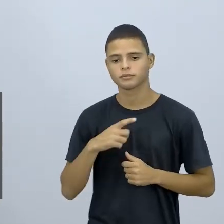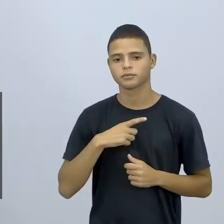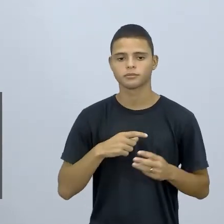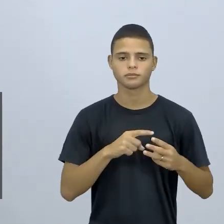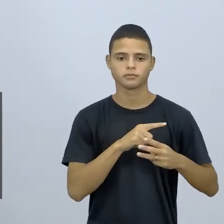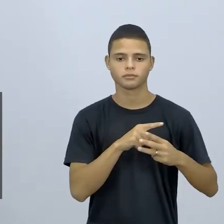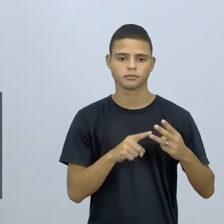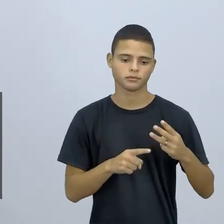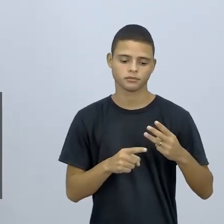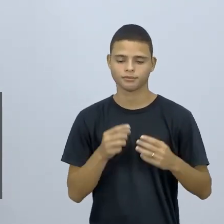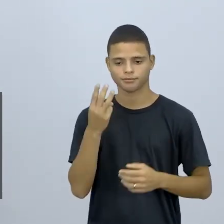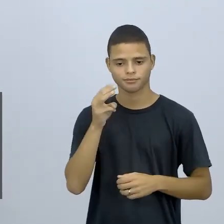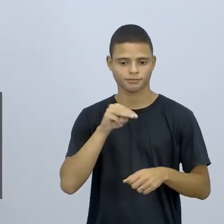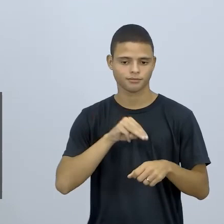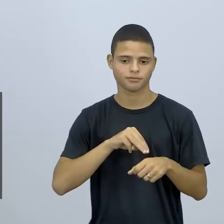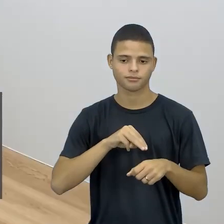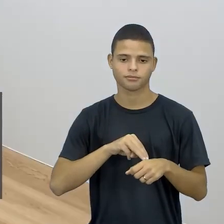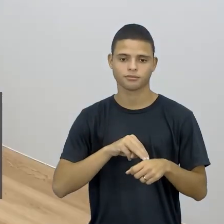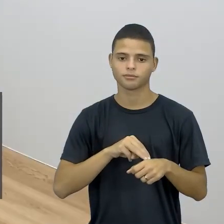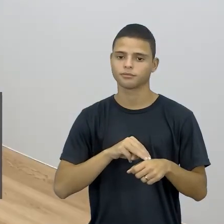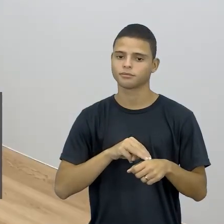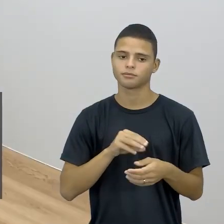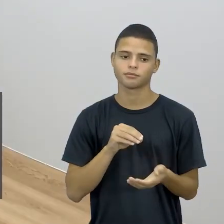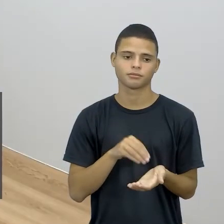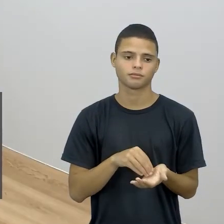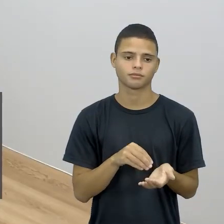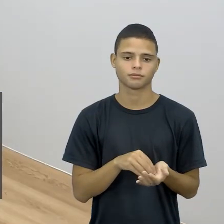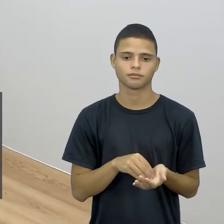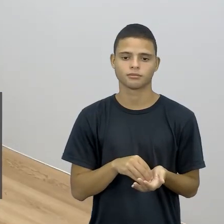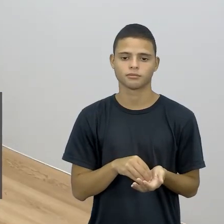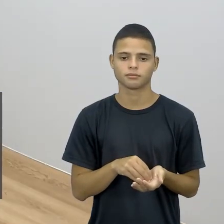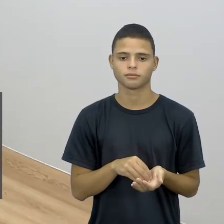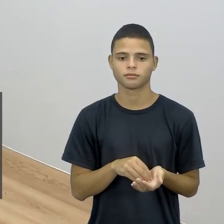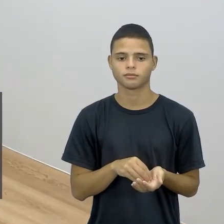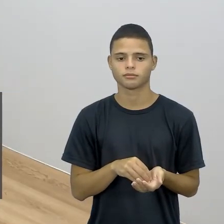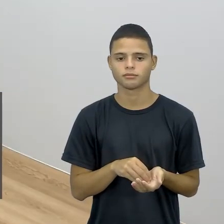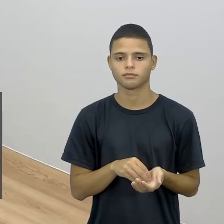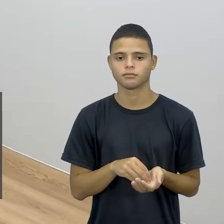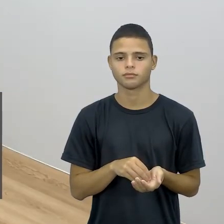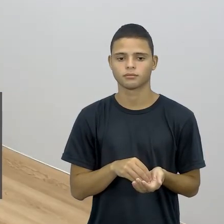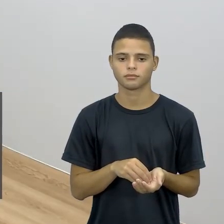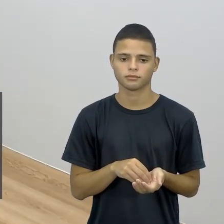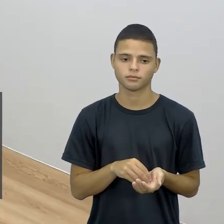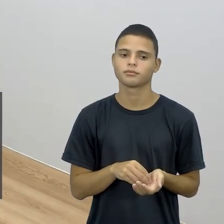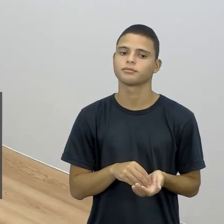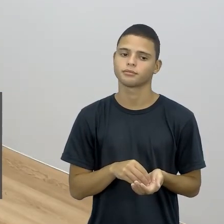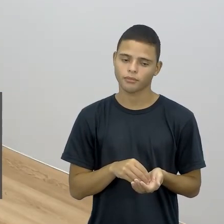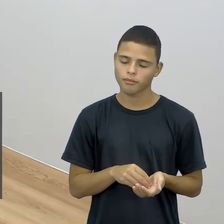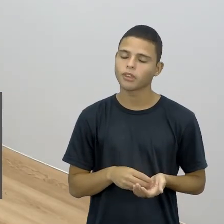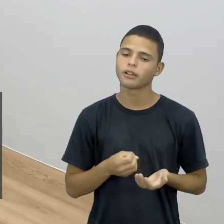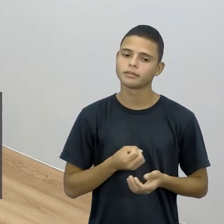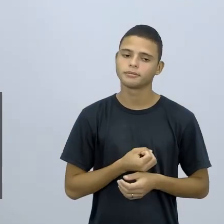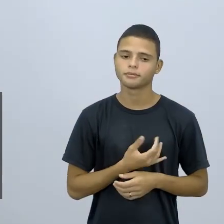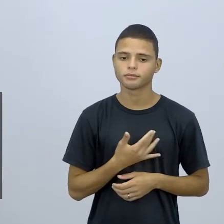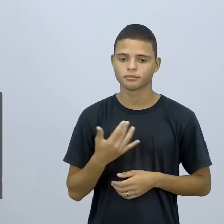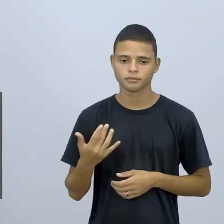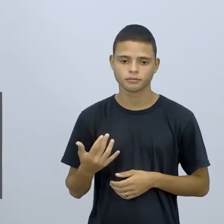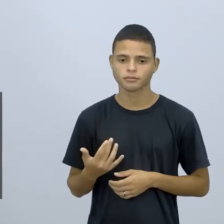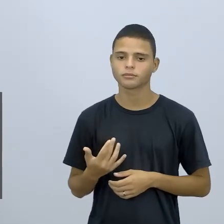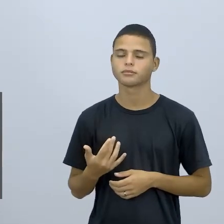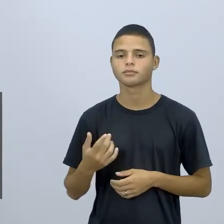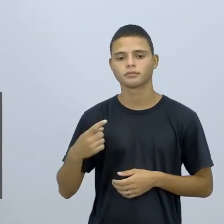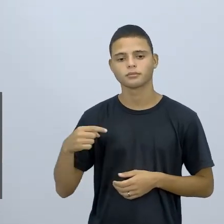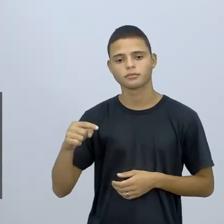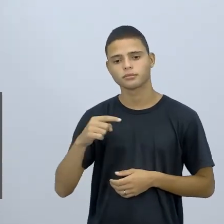3 minutos, parece? Que nós já fizemos 27 minutos de aula. E o quanto a